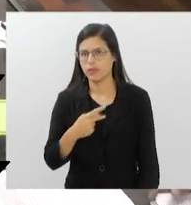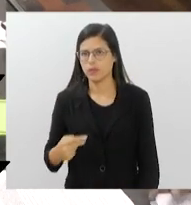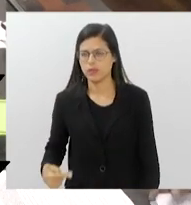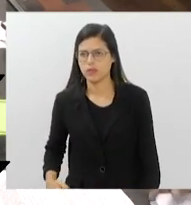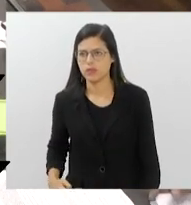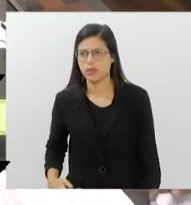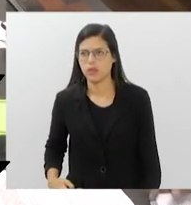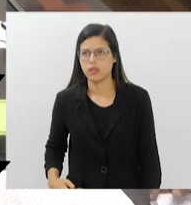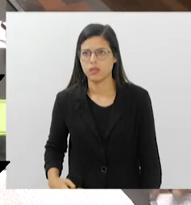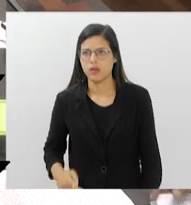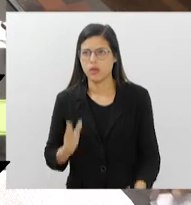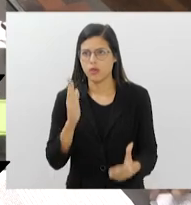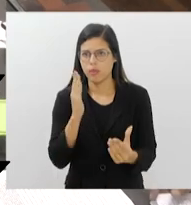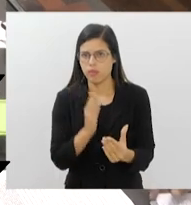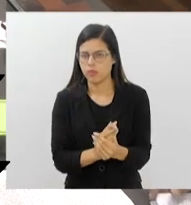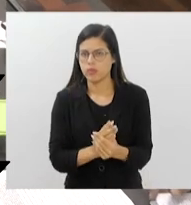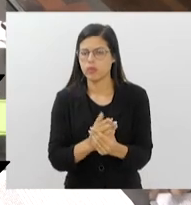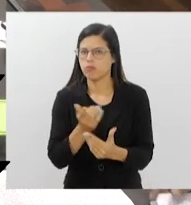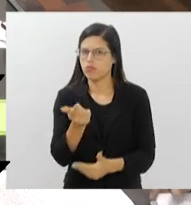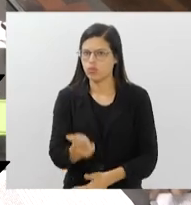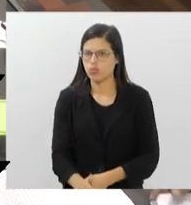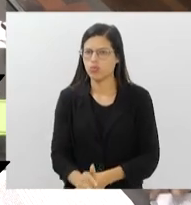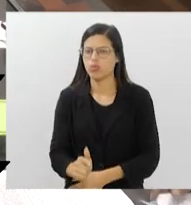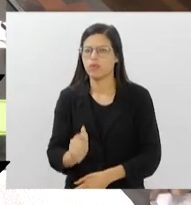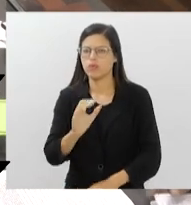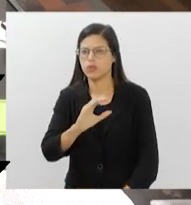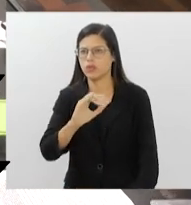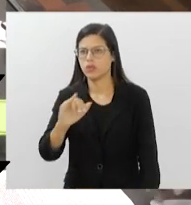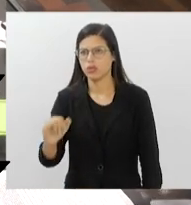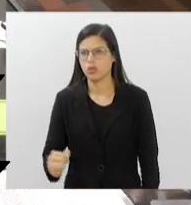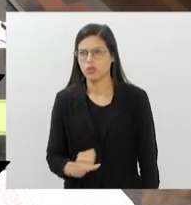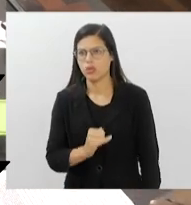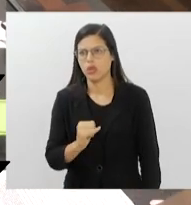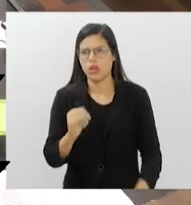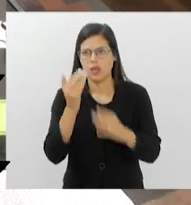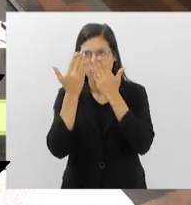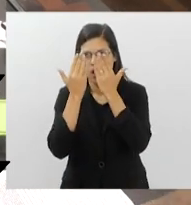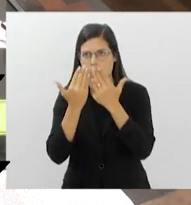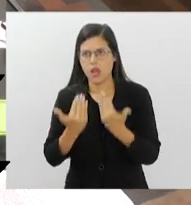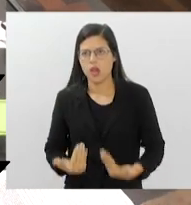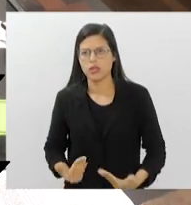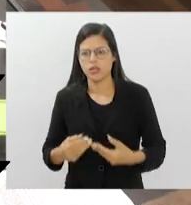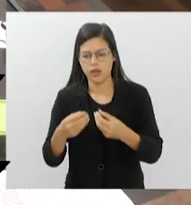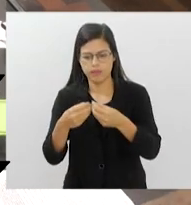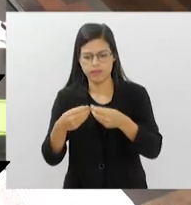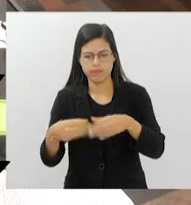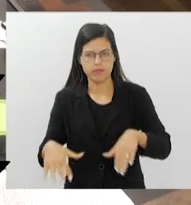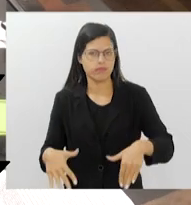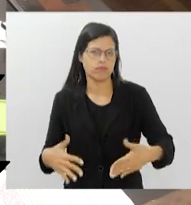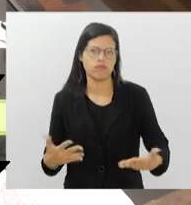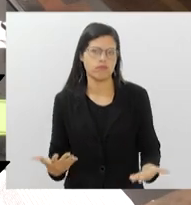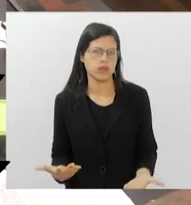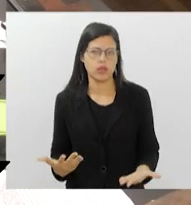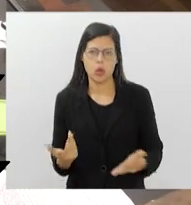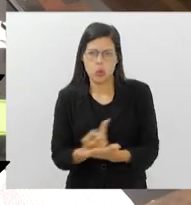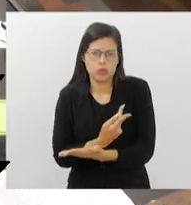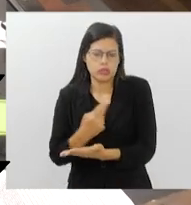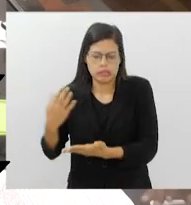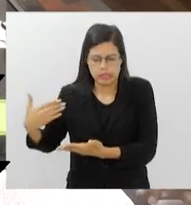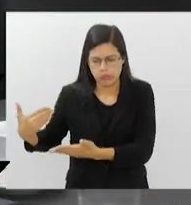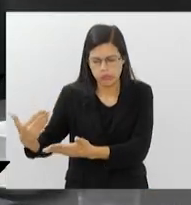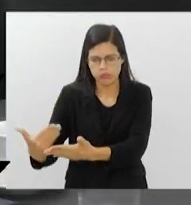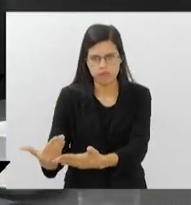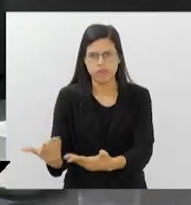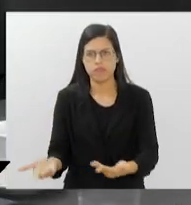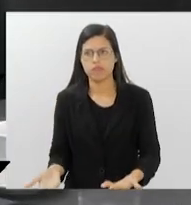processo novamente a ccj para que a gente possa reanalisar uma eventual prejudical que surgiu no meio do caminho